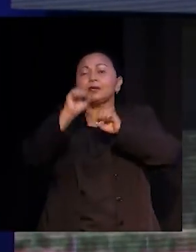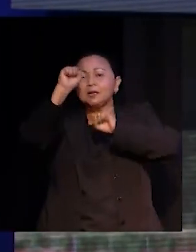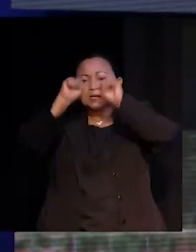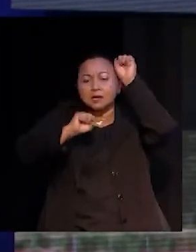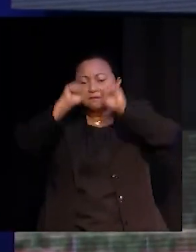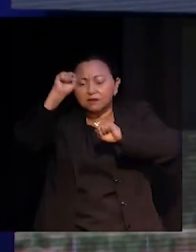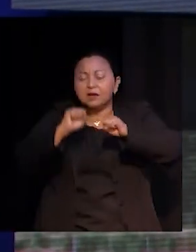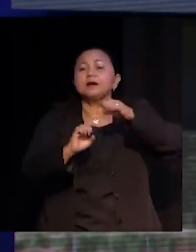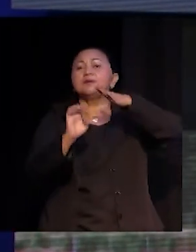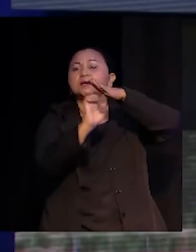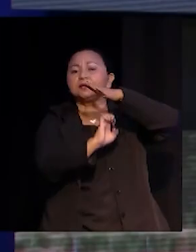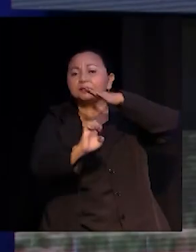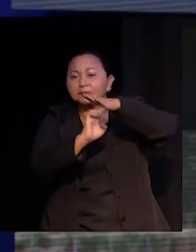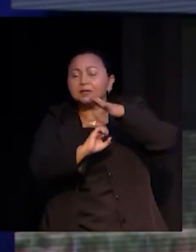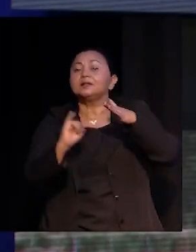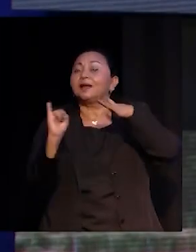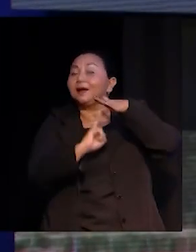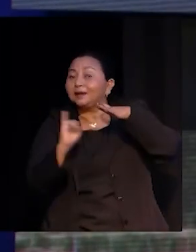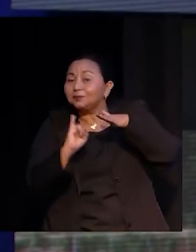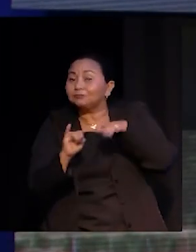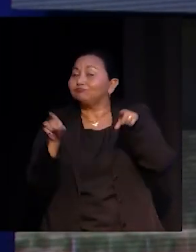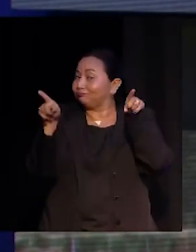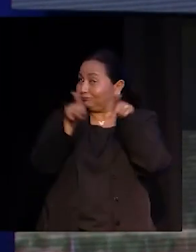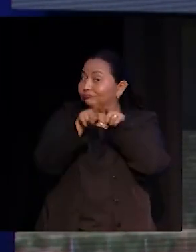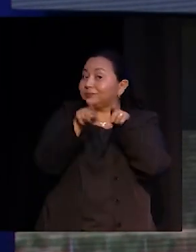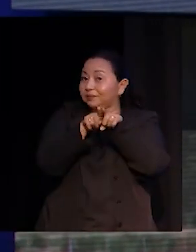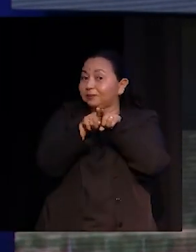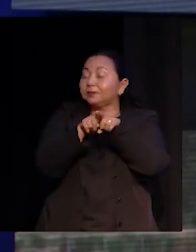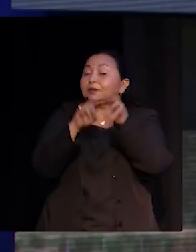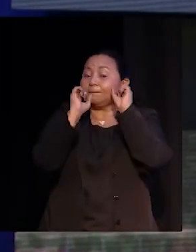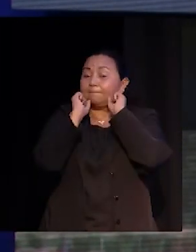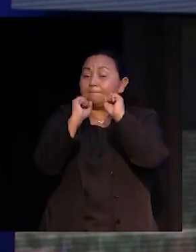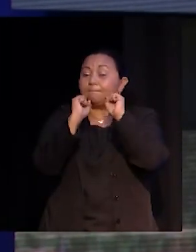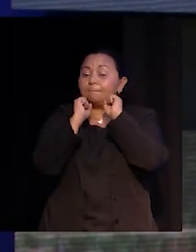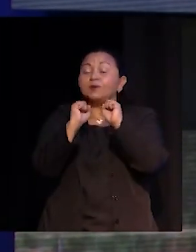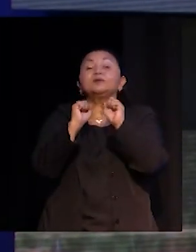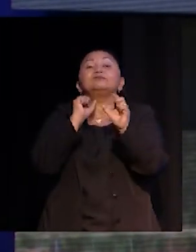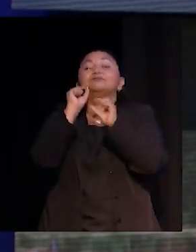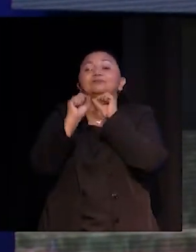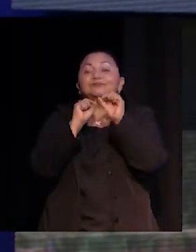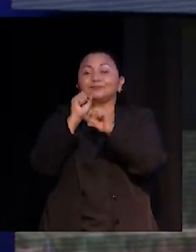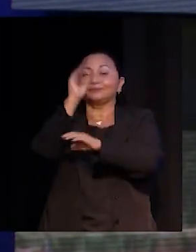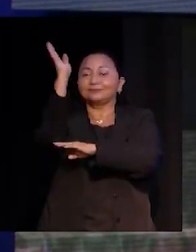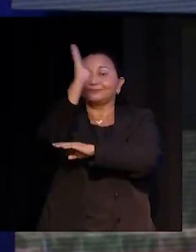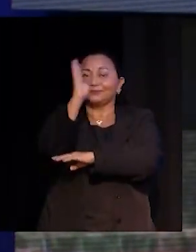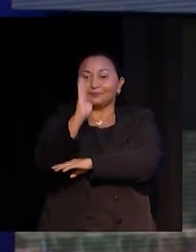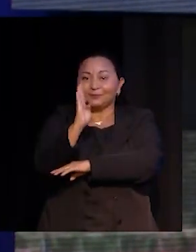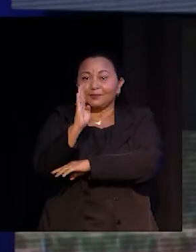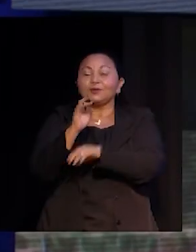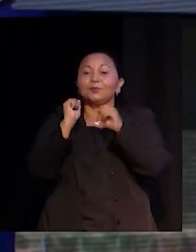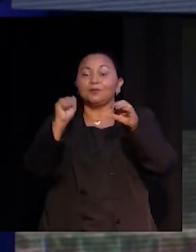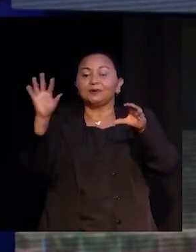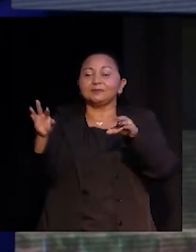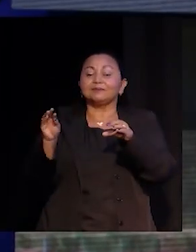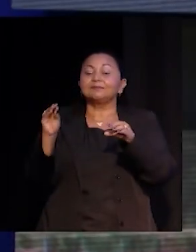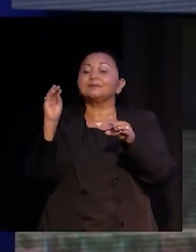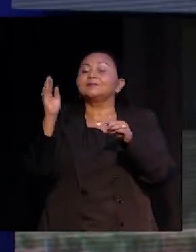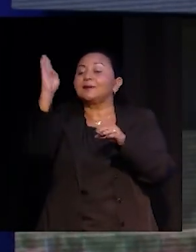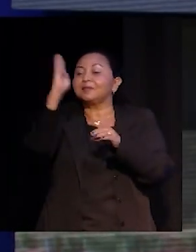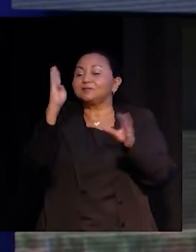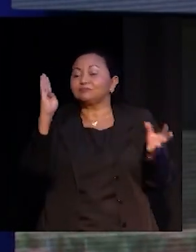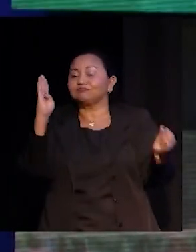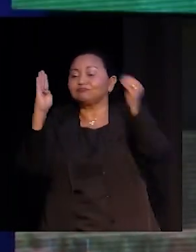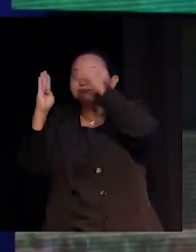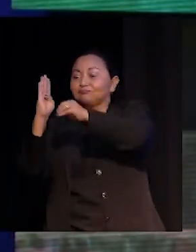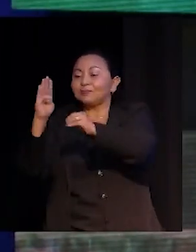da agropecuária e da agroindústria que podem permitir que o Brasil venha se reinserir mais adiante